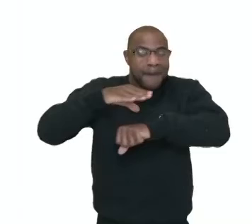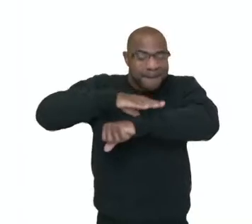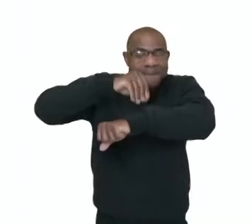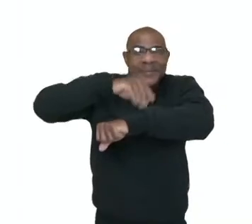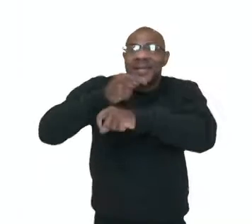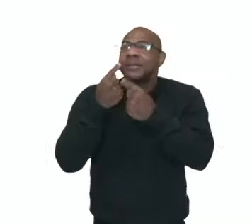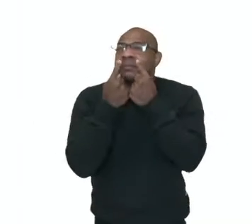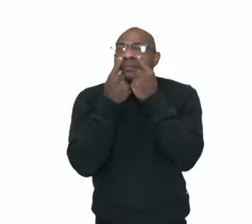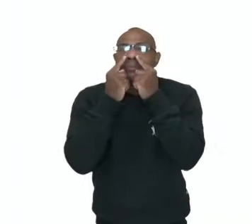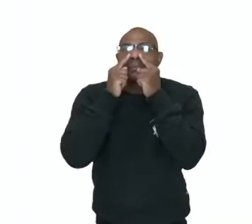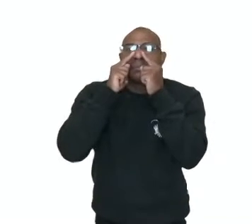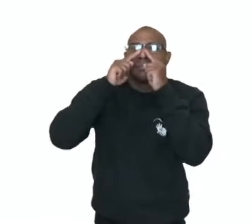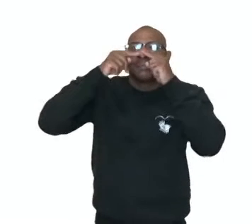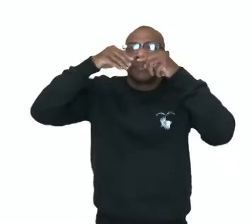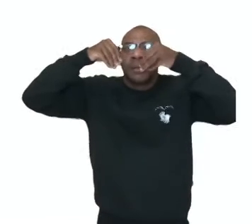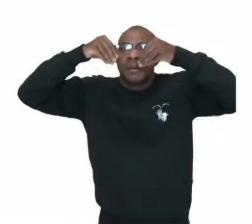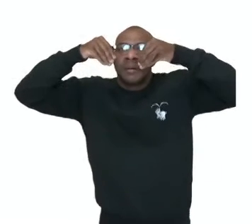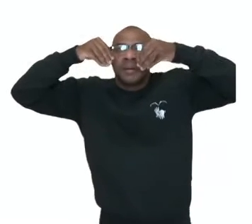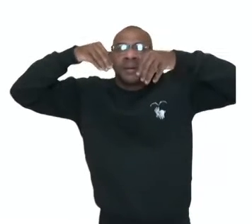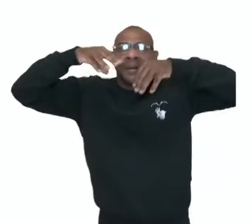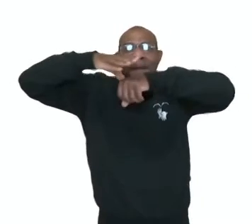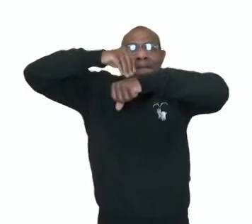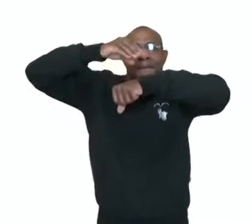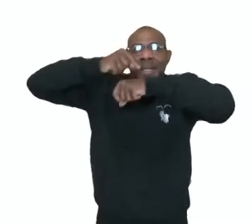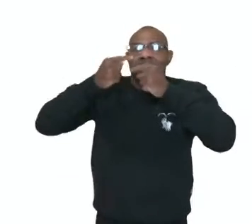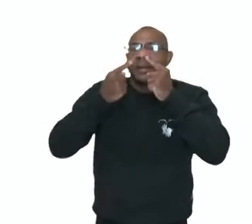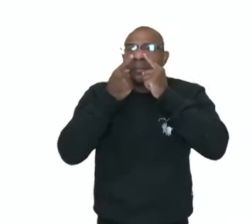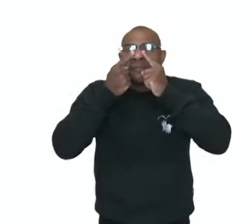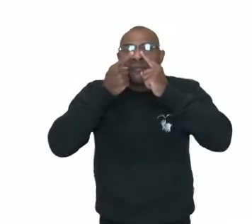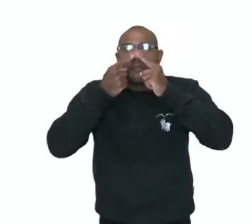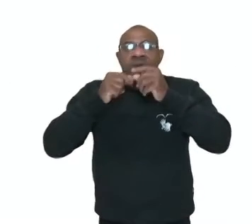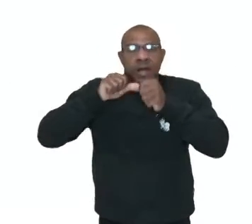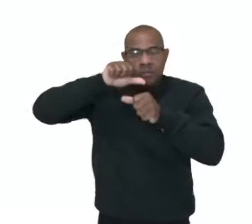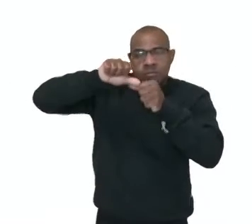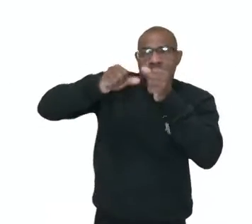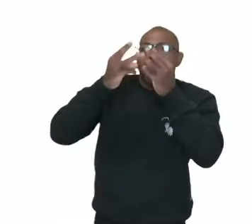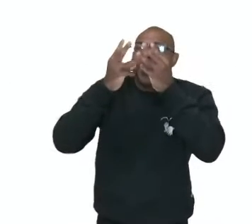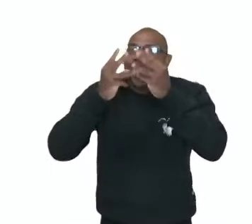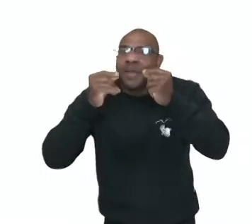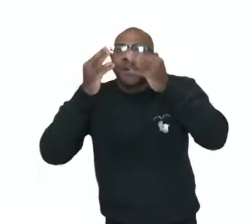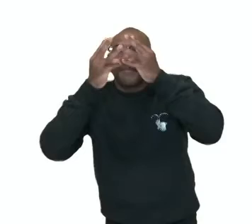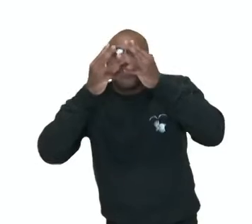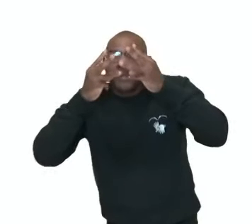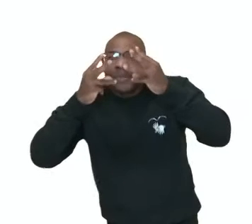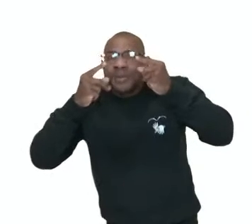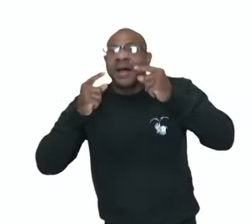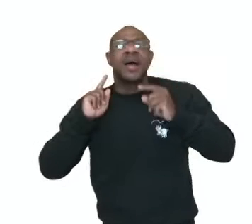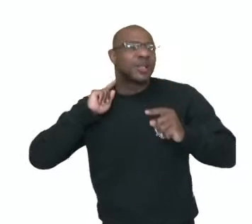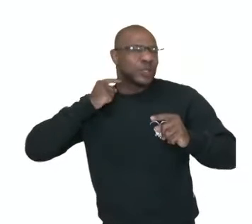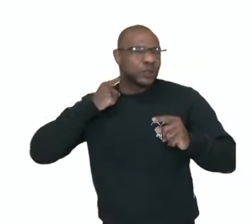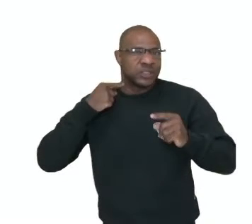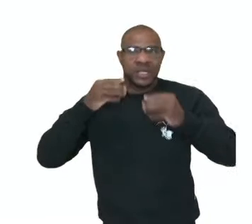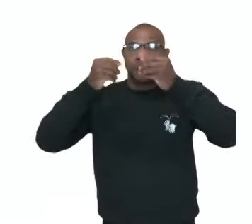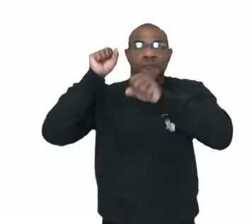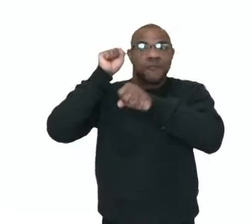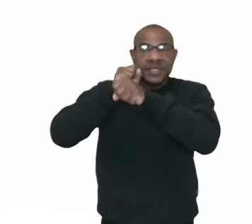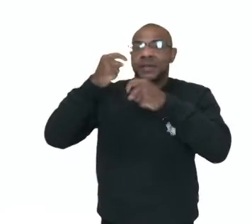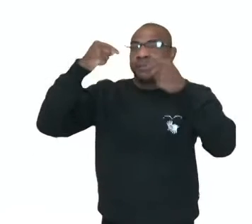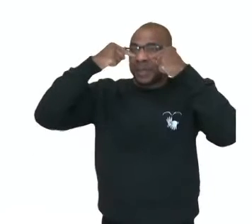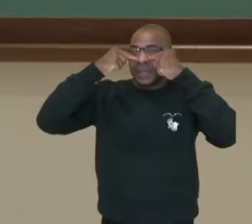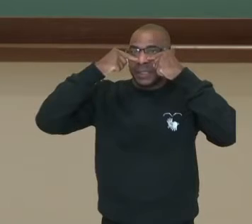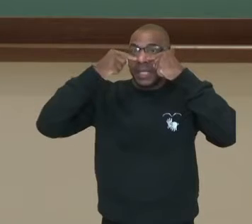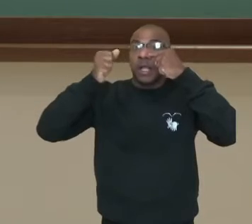vão umidificar esse ar, né? E vão fazer a filtragem, né? Tirar aquelas substâncias impróprias,